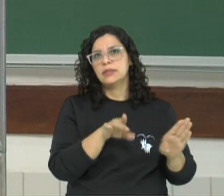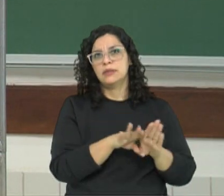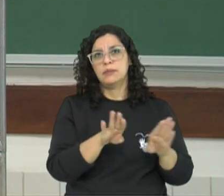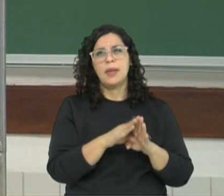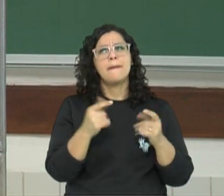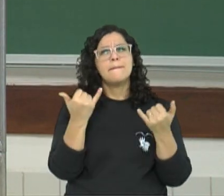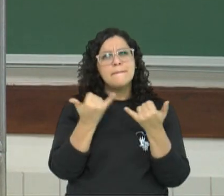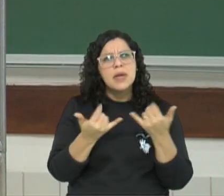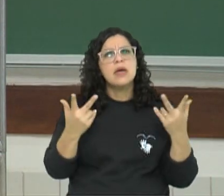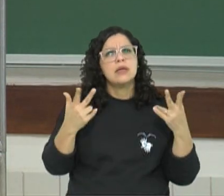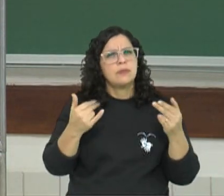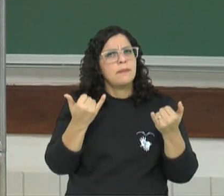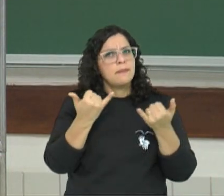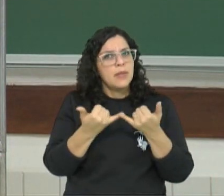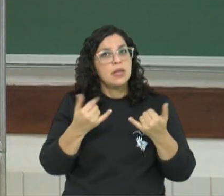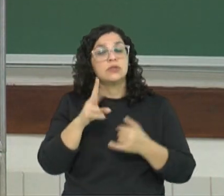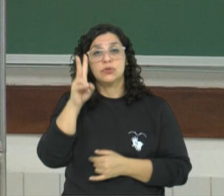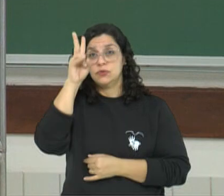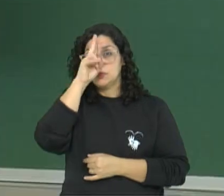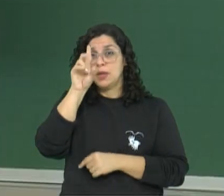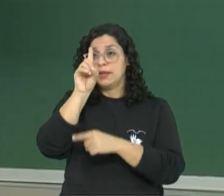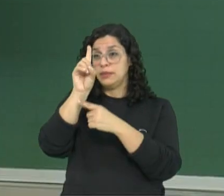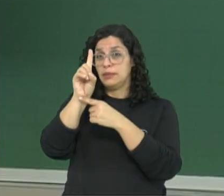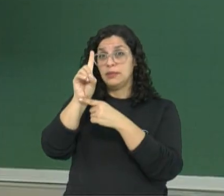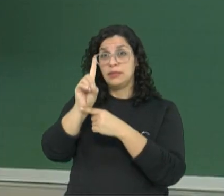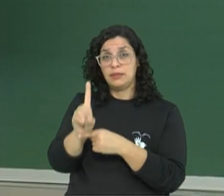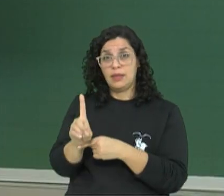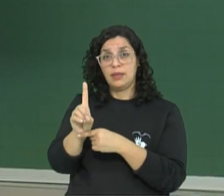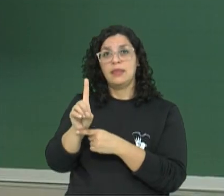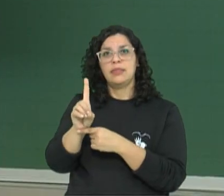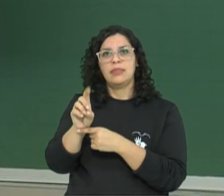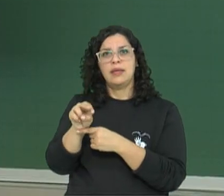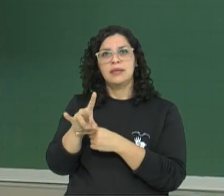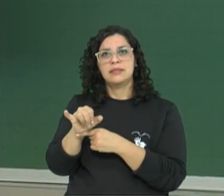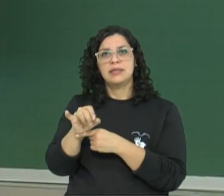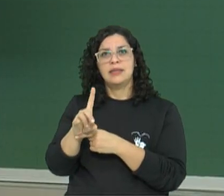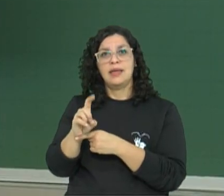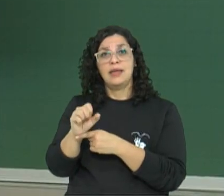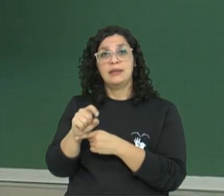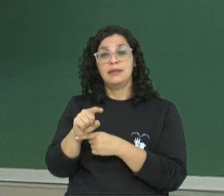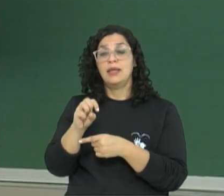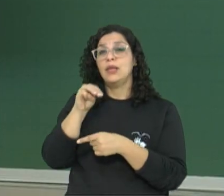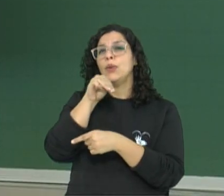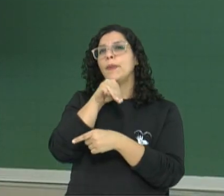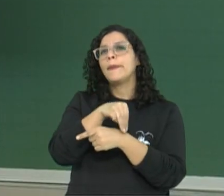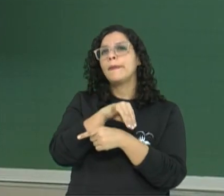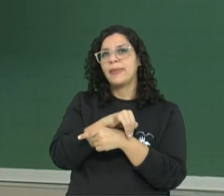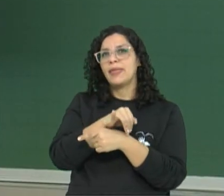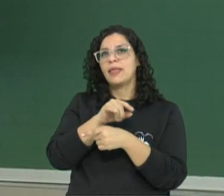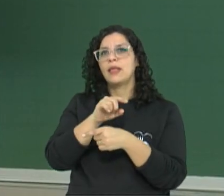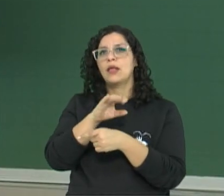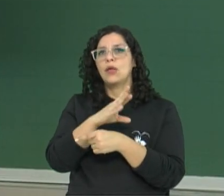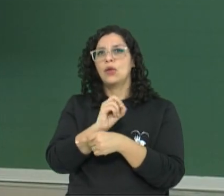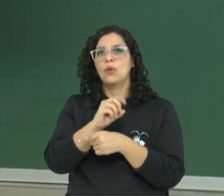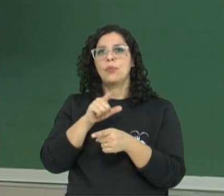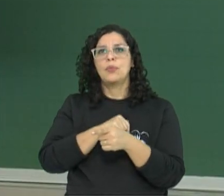bem parecida, né? Só temos que lembrar que D a gente representa densidade, o micro, aqui o Mi a gente representa